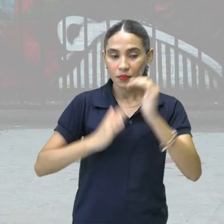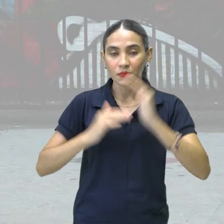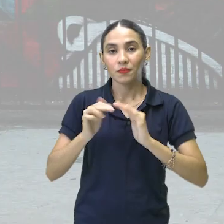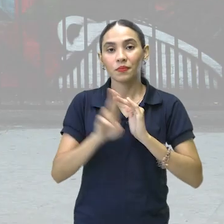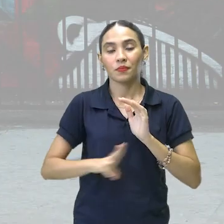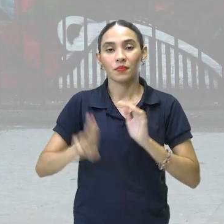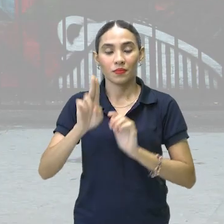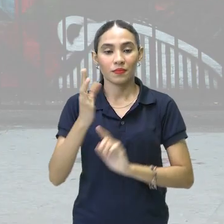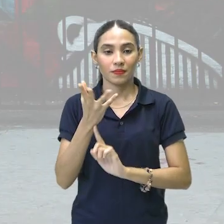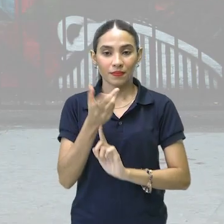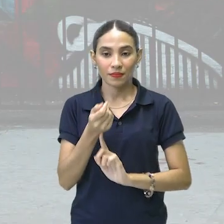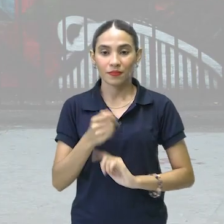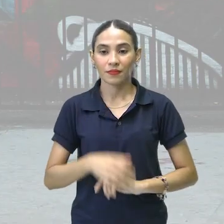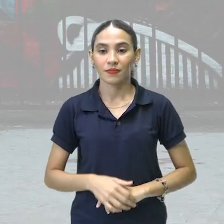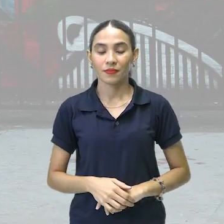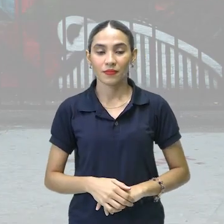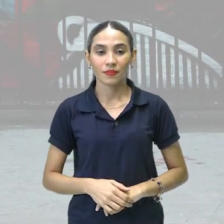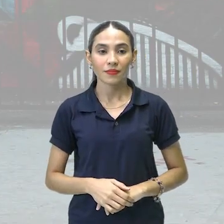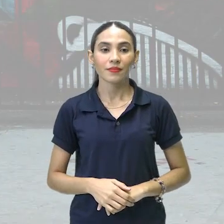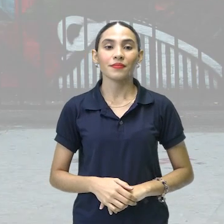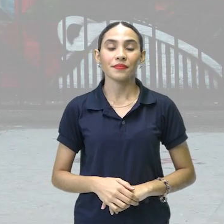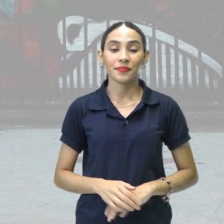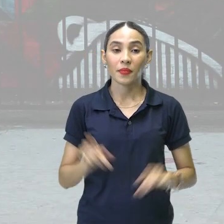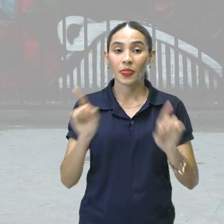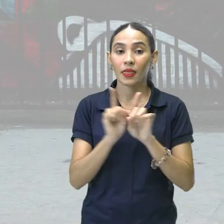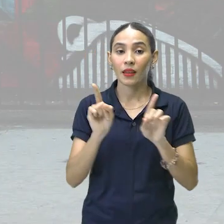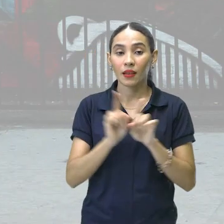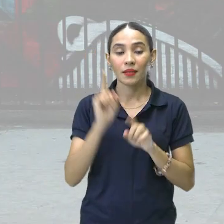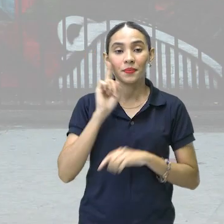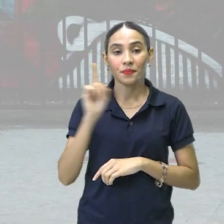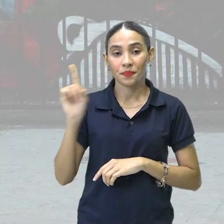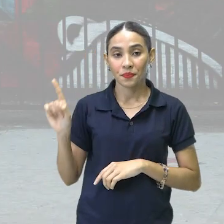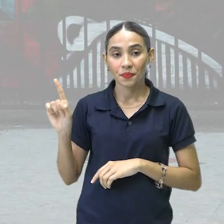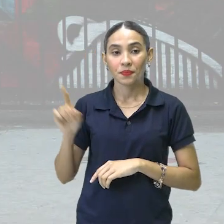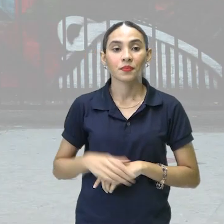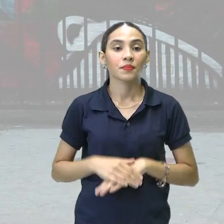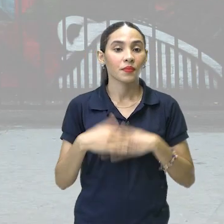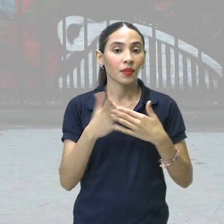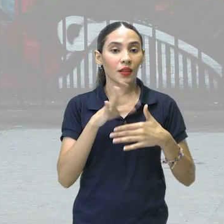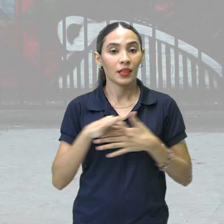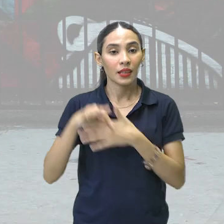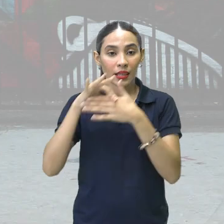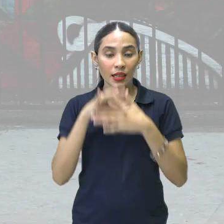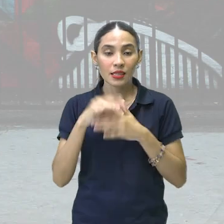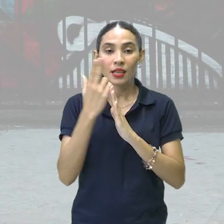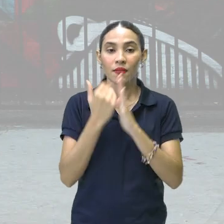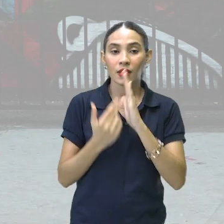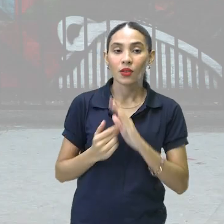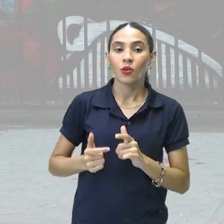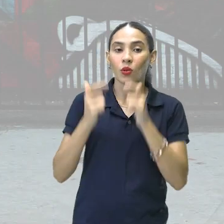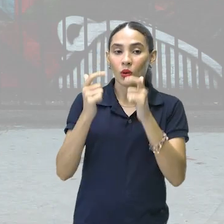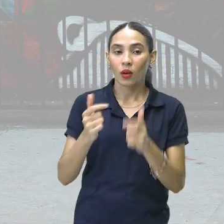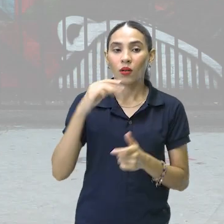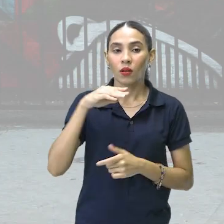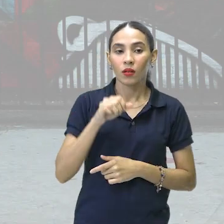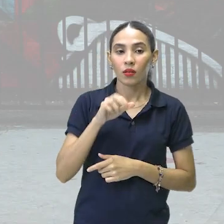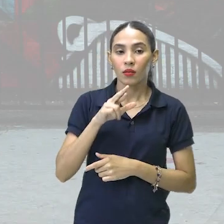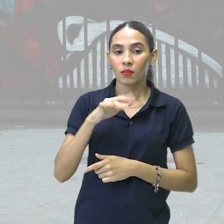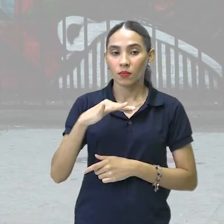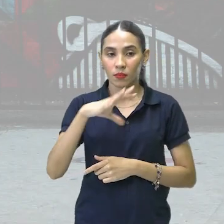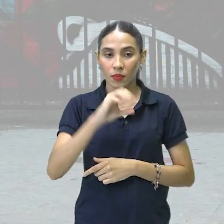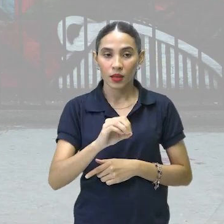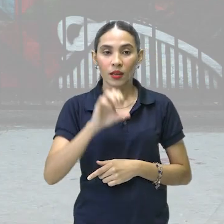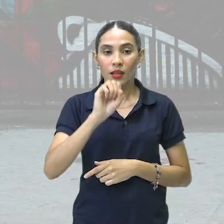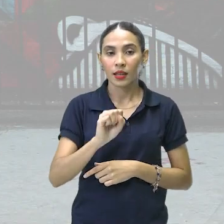profissionalização através da arte. Idealização e curadoria. Liderança do grafiteiro local,